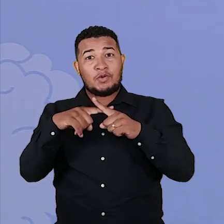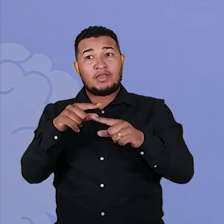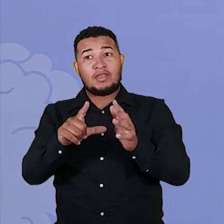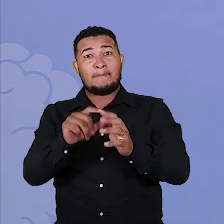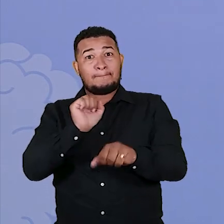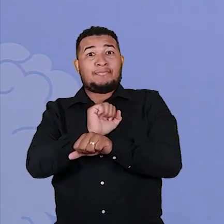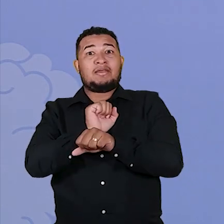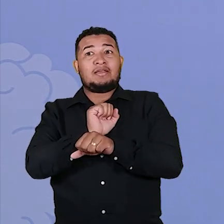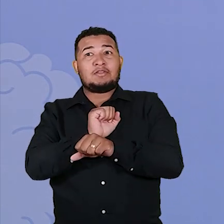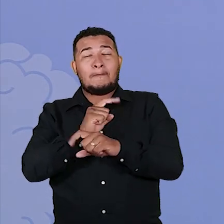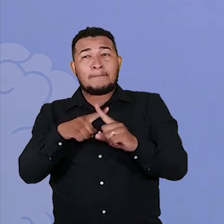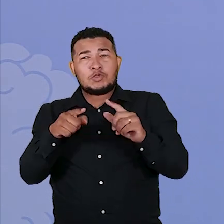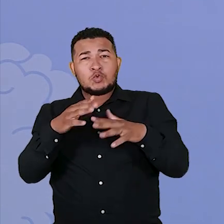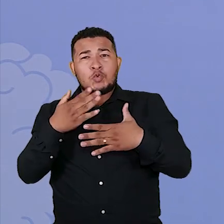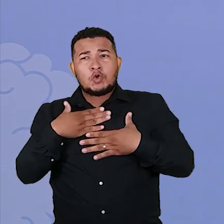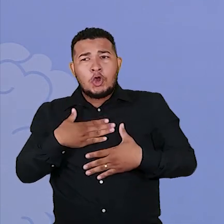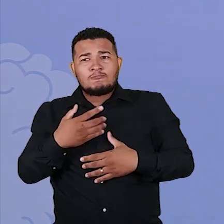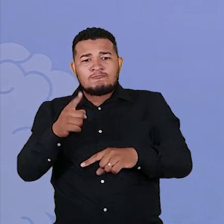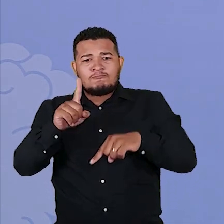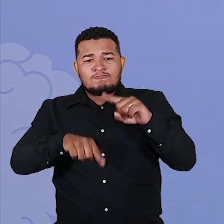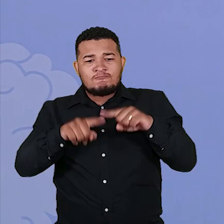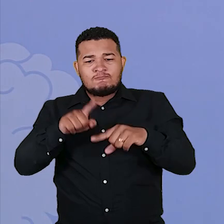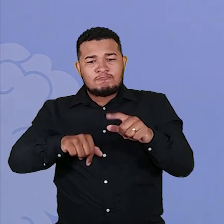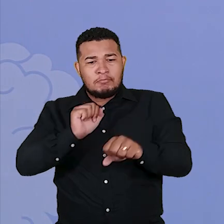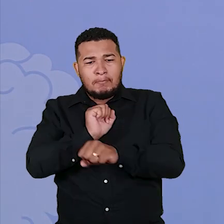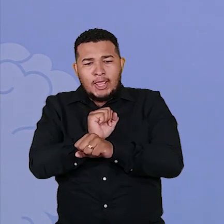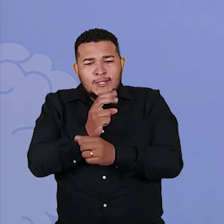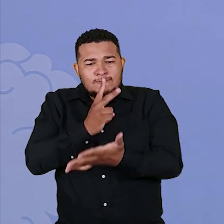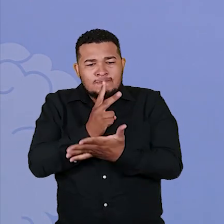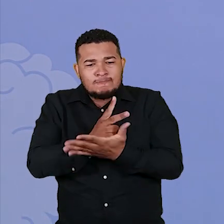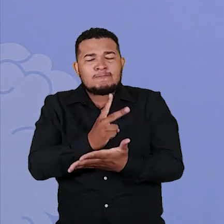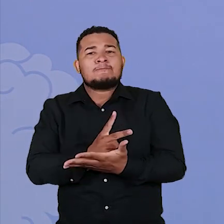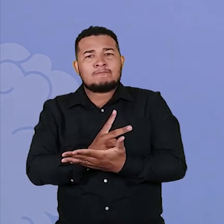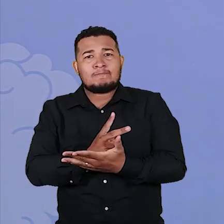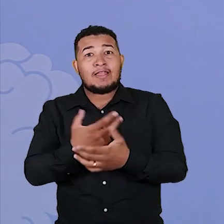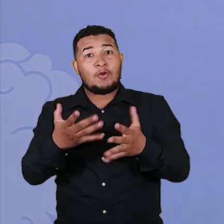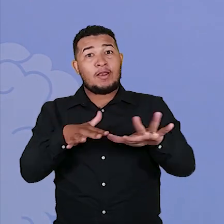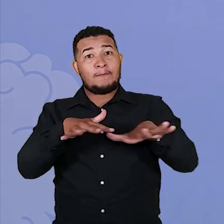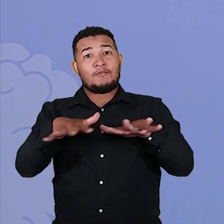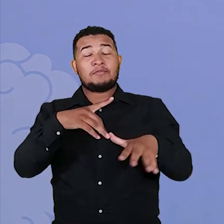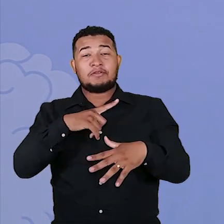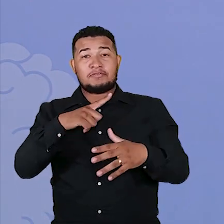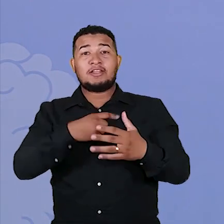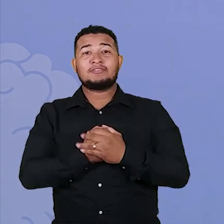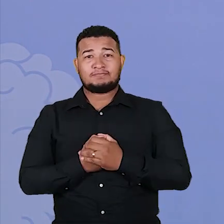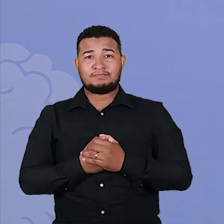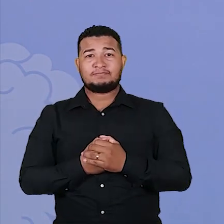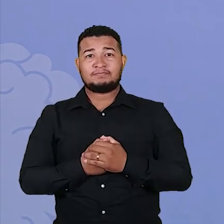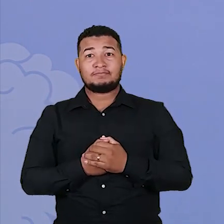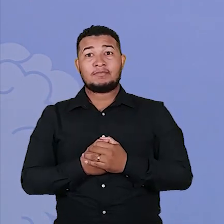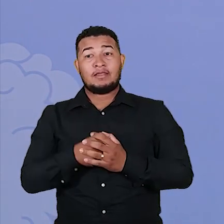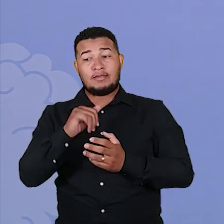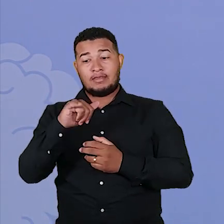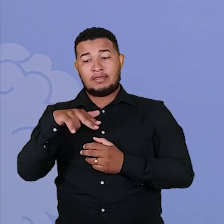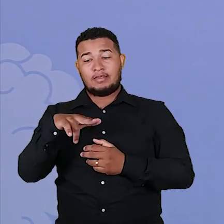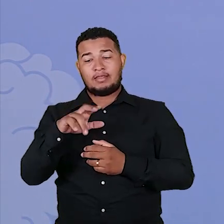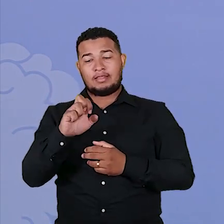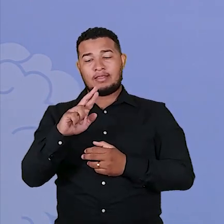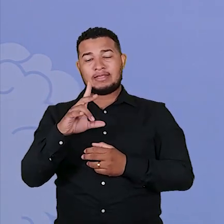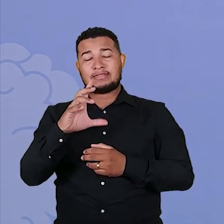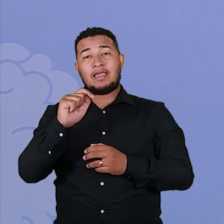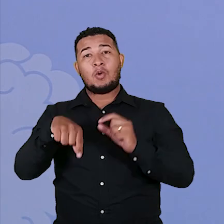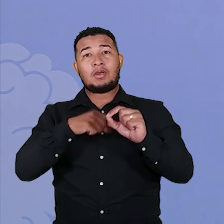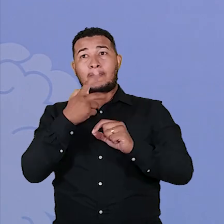porque tava parado e o corpo quer continuar ali parado mas não agora movimentou então aí né se essa resistência que o corpo tem